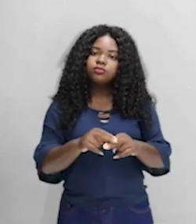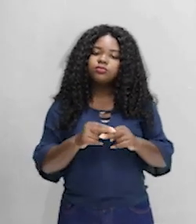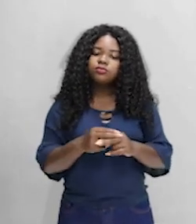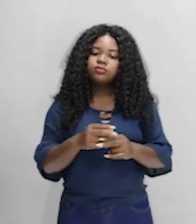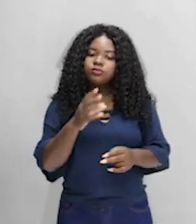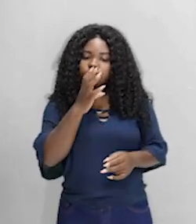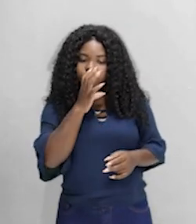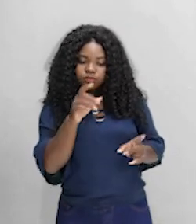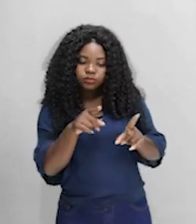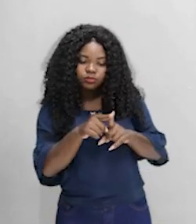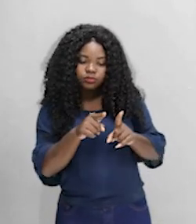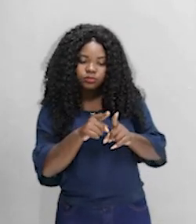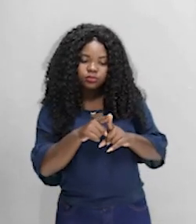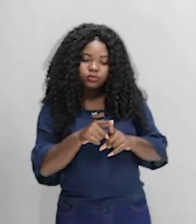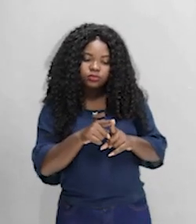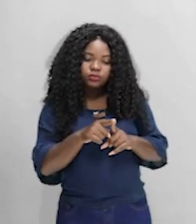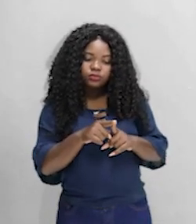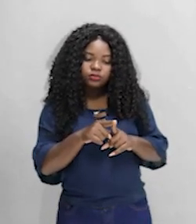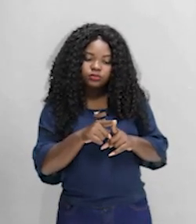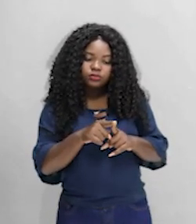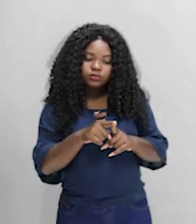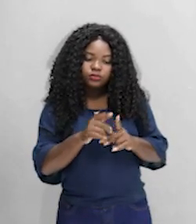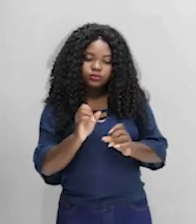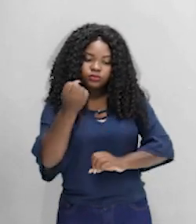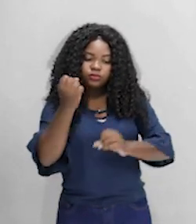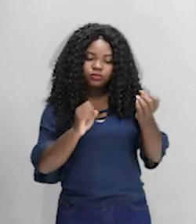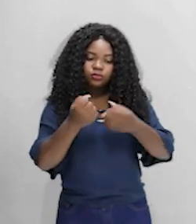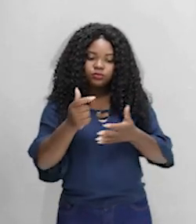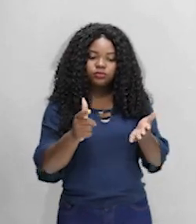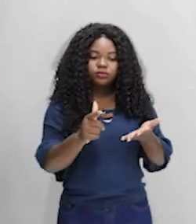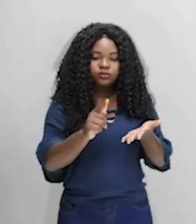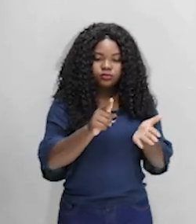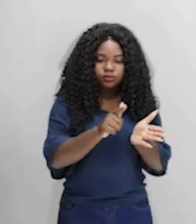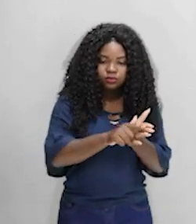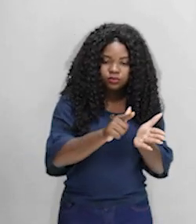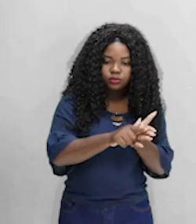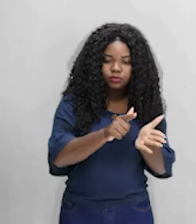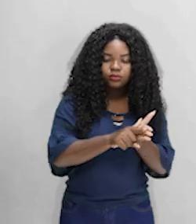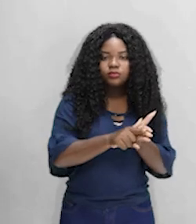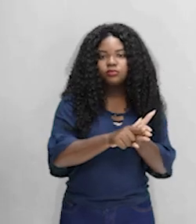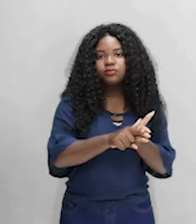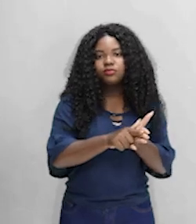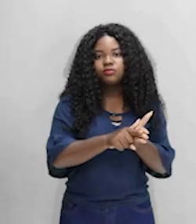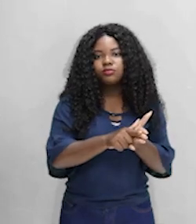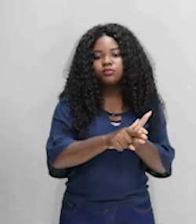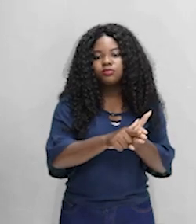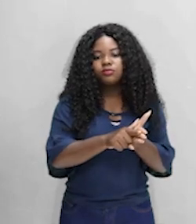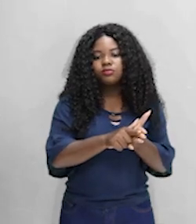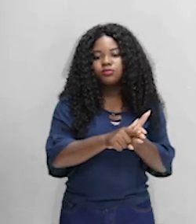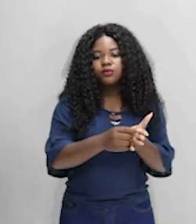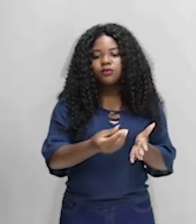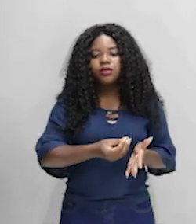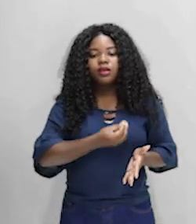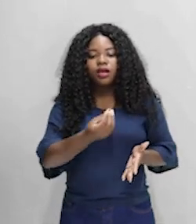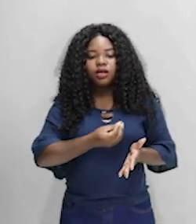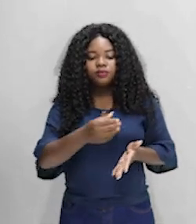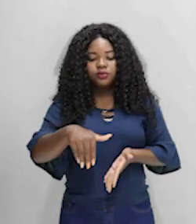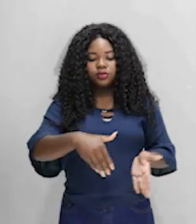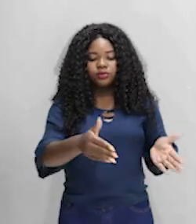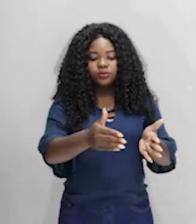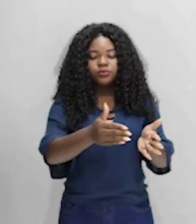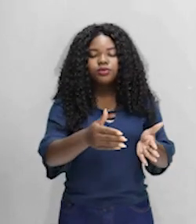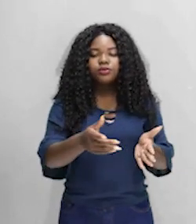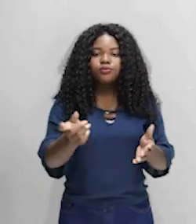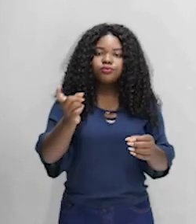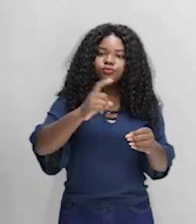observou que a partir daquele ponto, essa fábrica de papel e celulose, a vida aquática voltou, né? Por